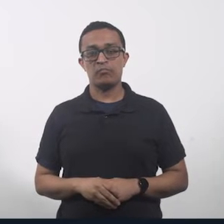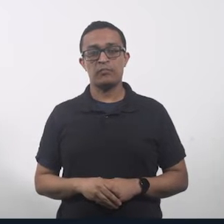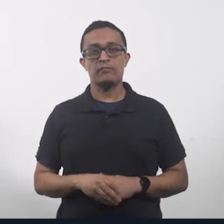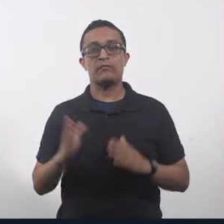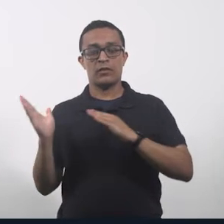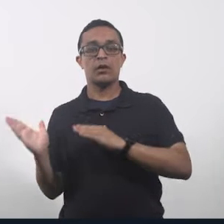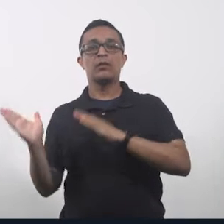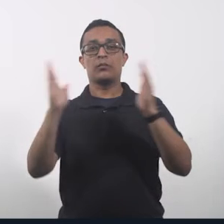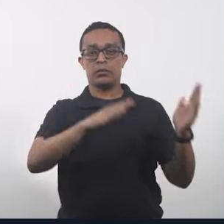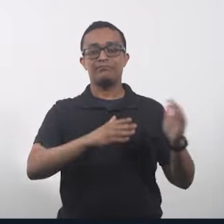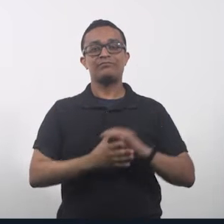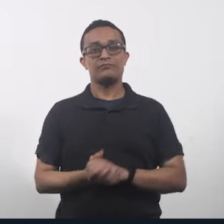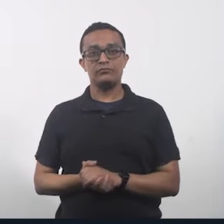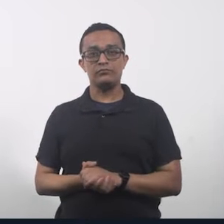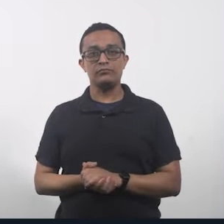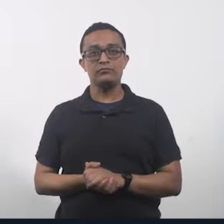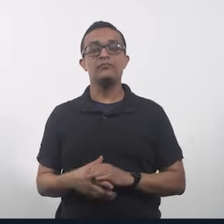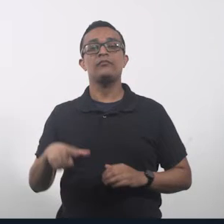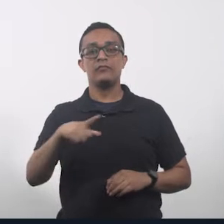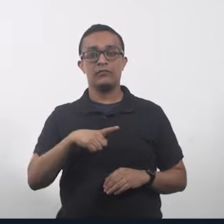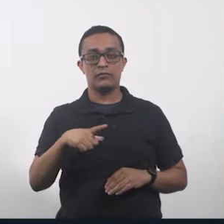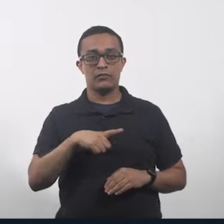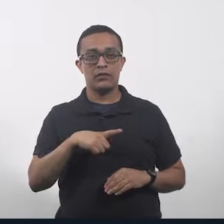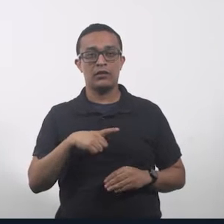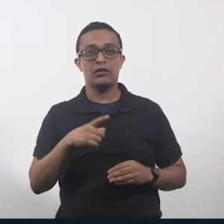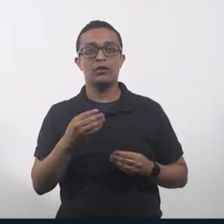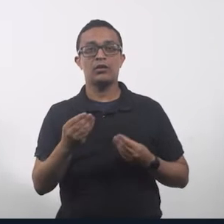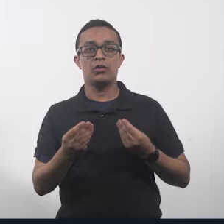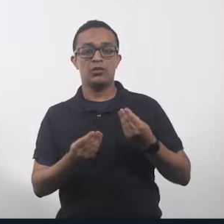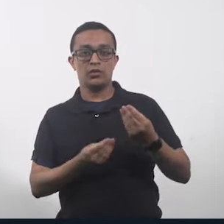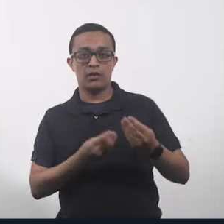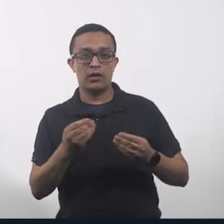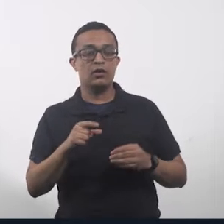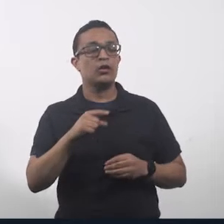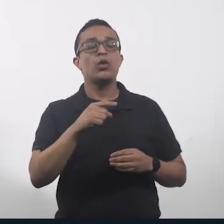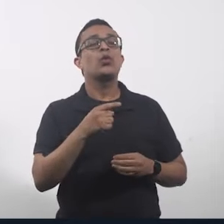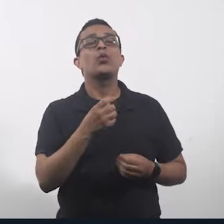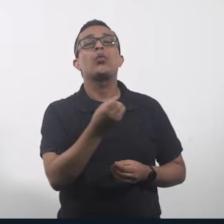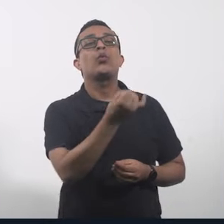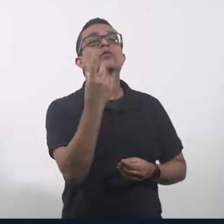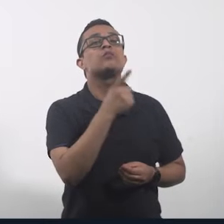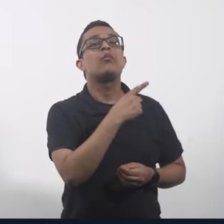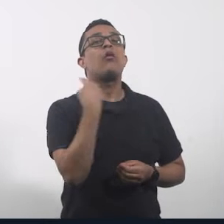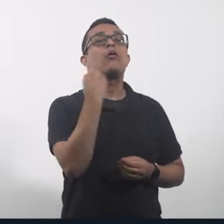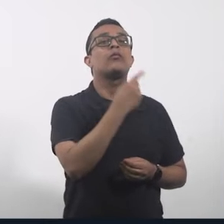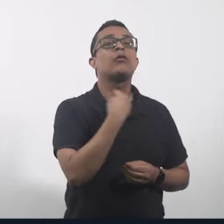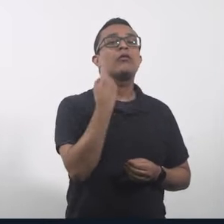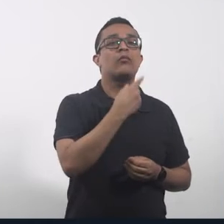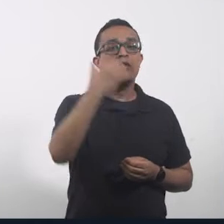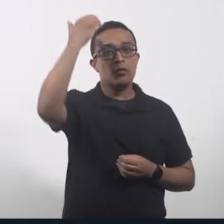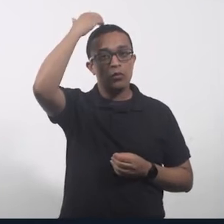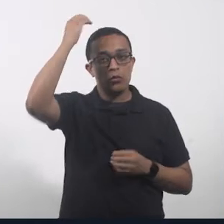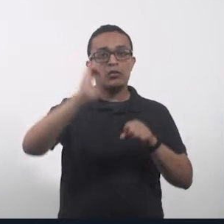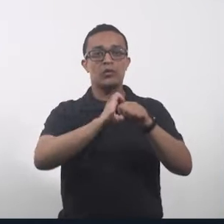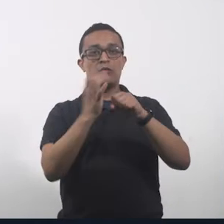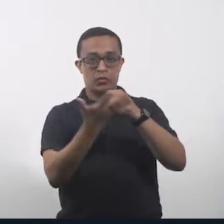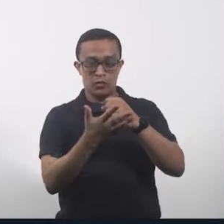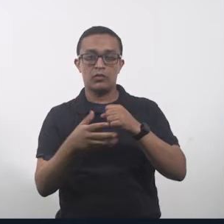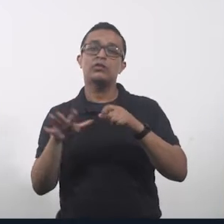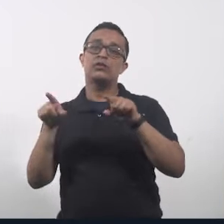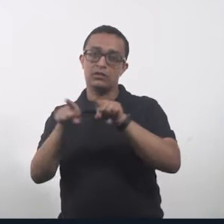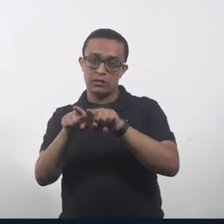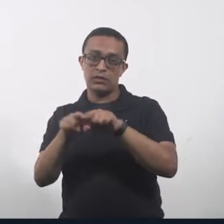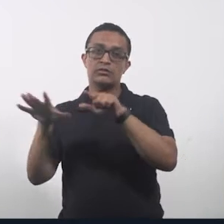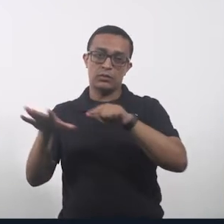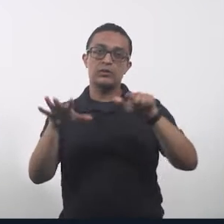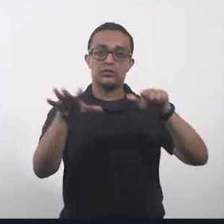No próximo gráfico, nós trouxemos a distribuição dos coeficientes de mortalidade por Covid-19, também por semana